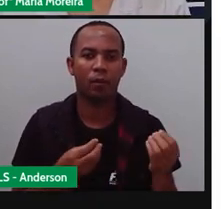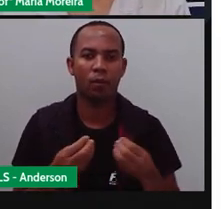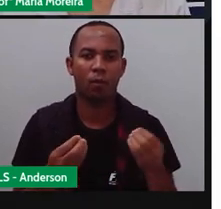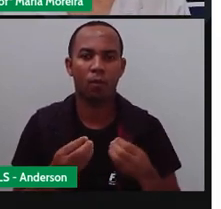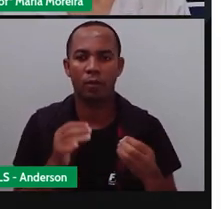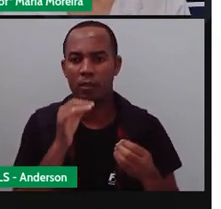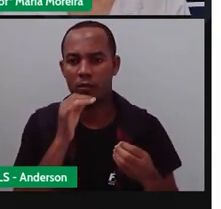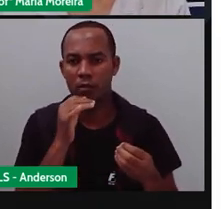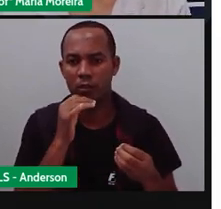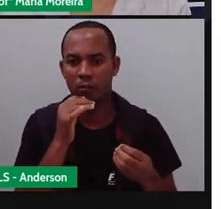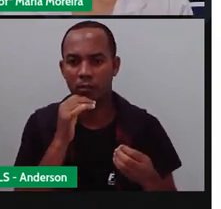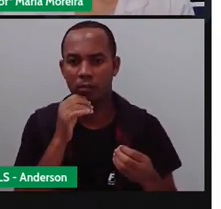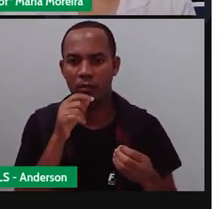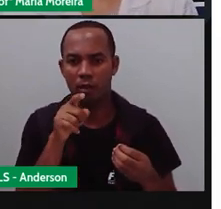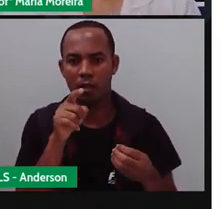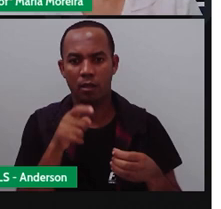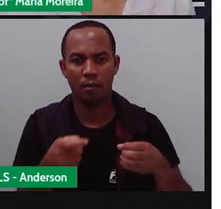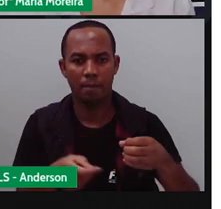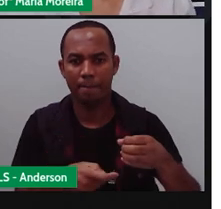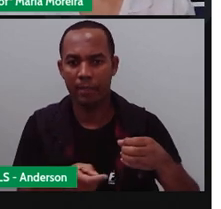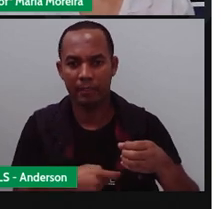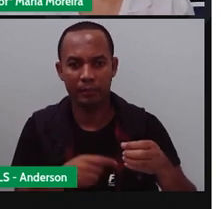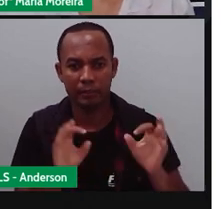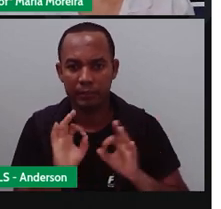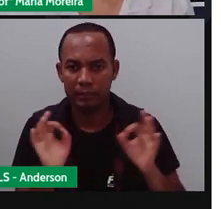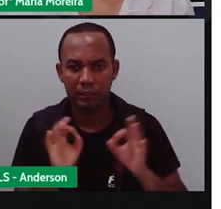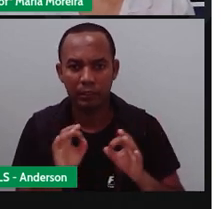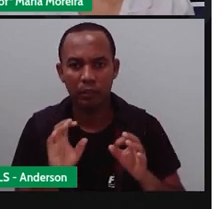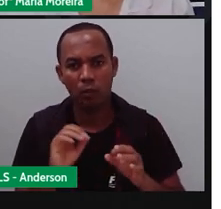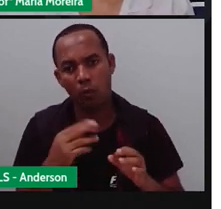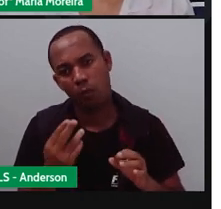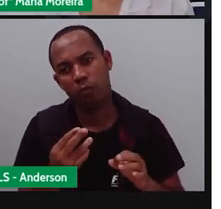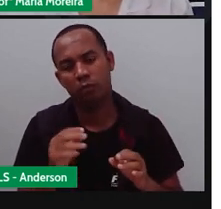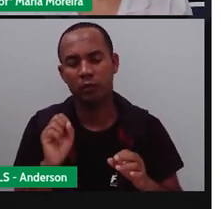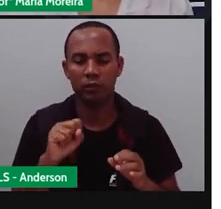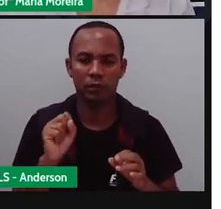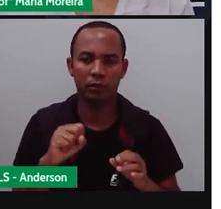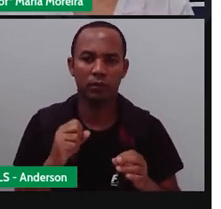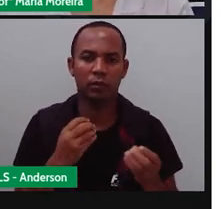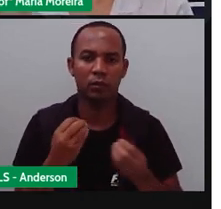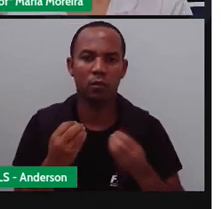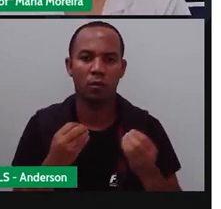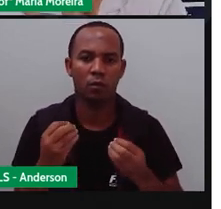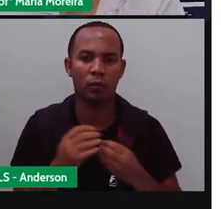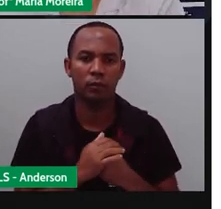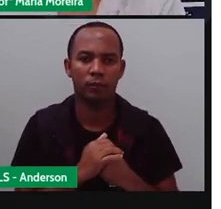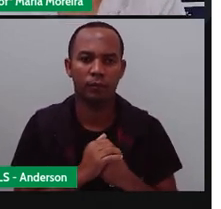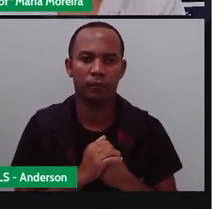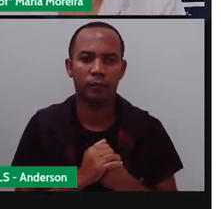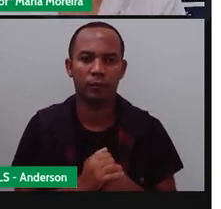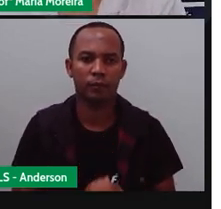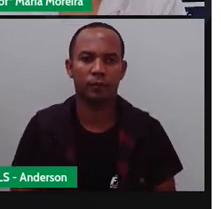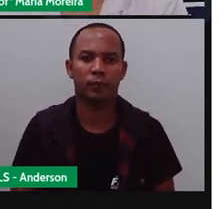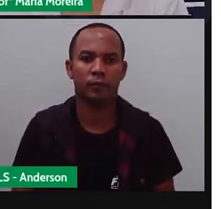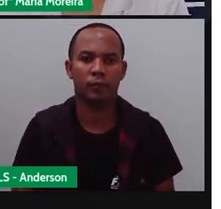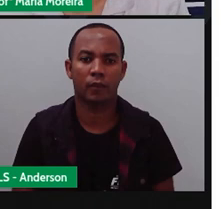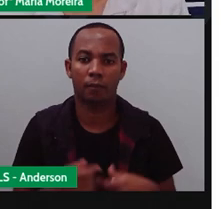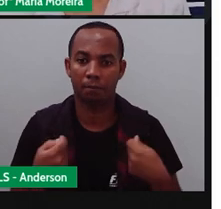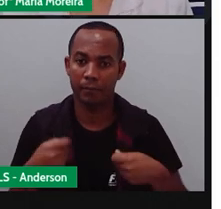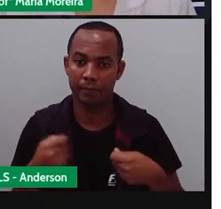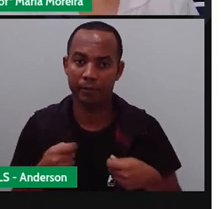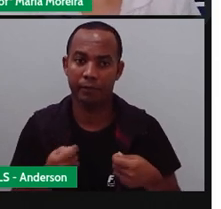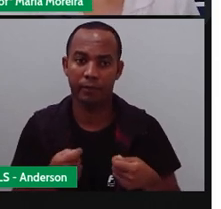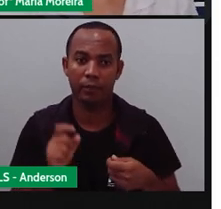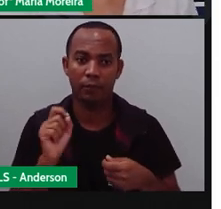campo não planta né a cidade não janta é isso esse o plantão a seu campo não roça